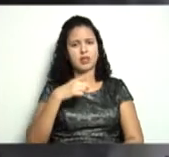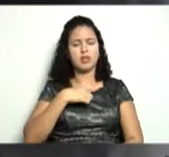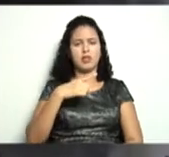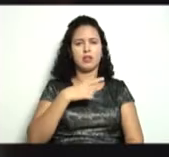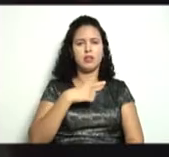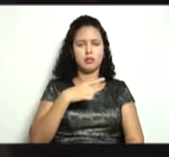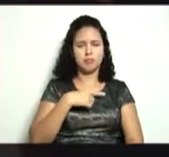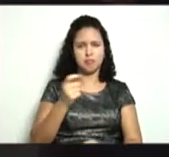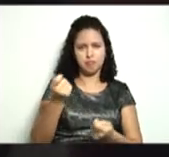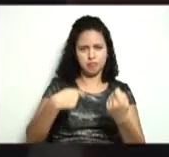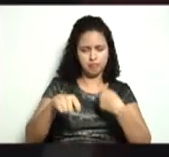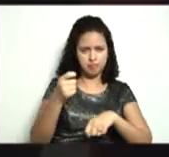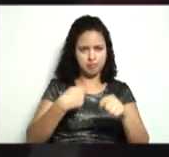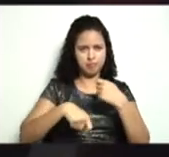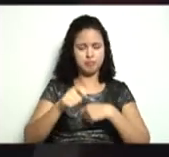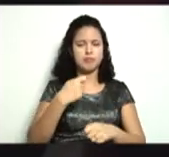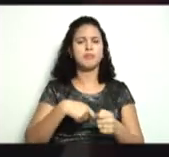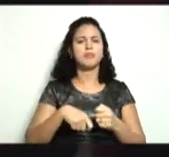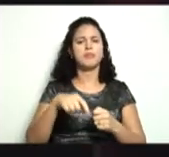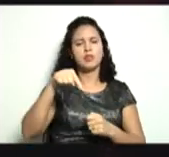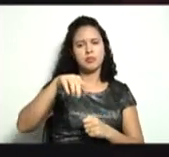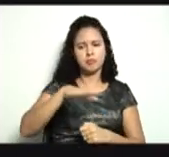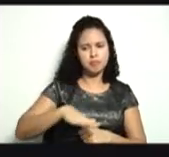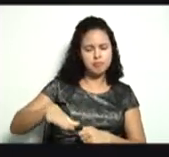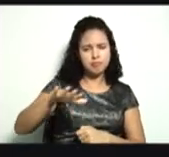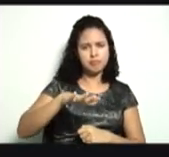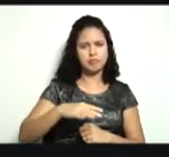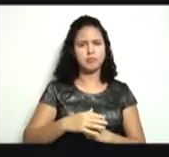no centro da cidade de Vale Verde.